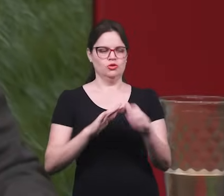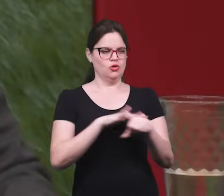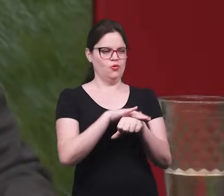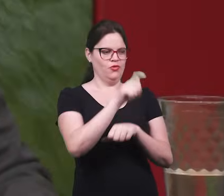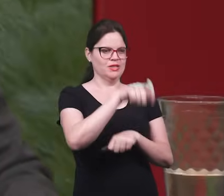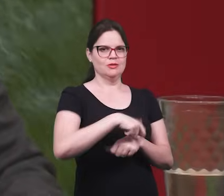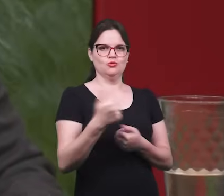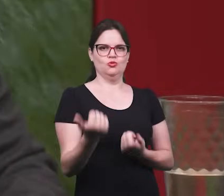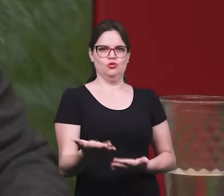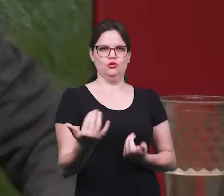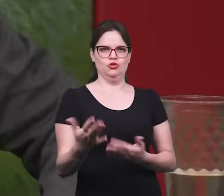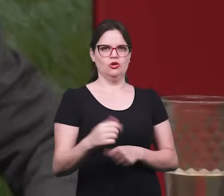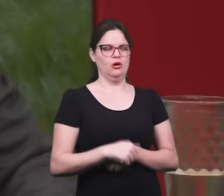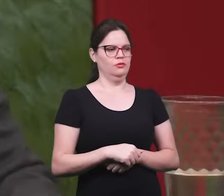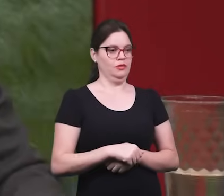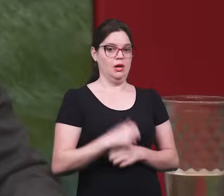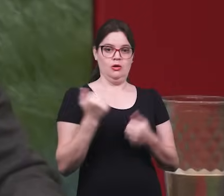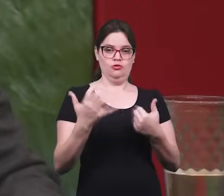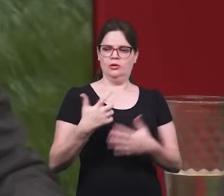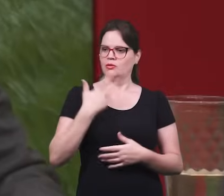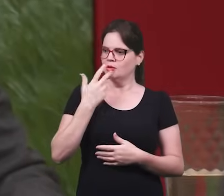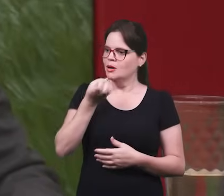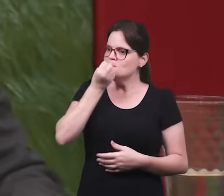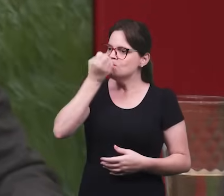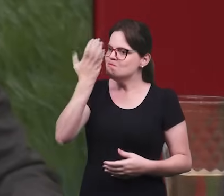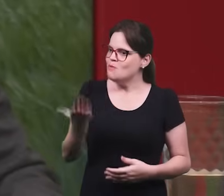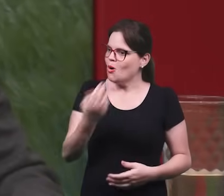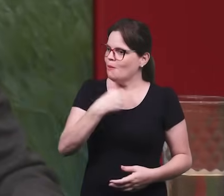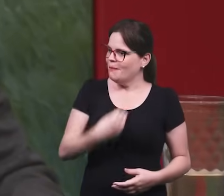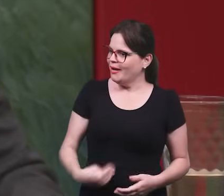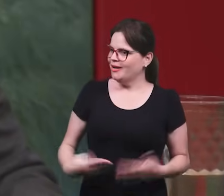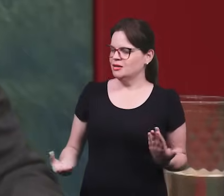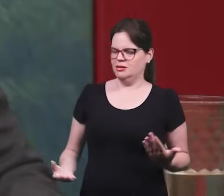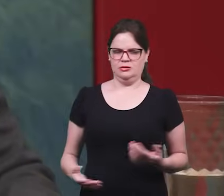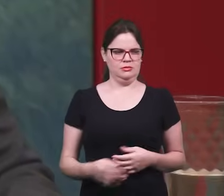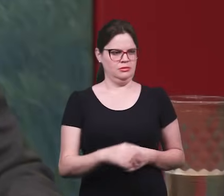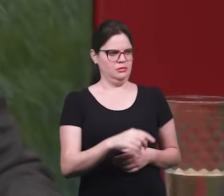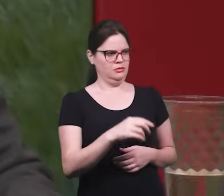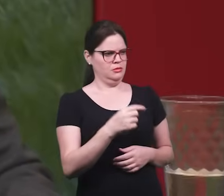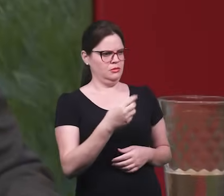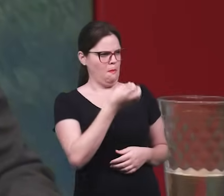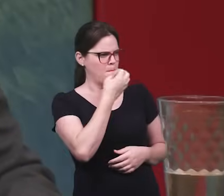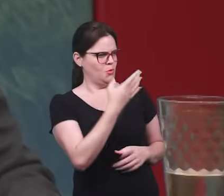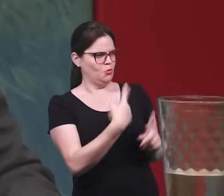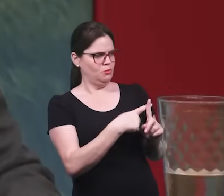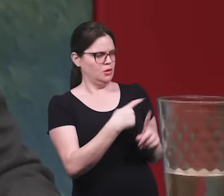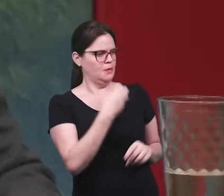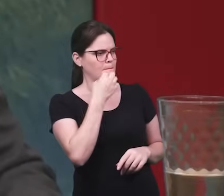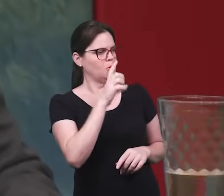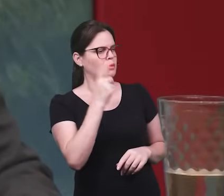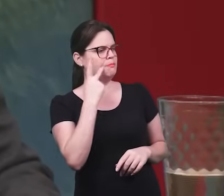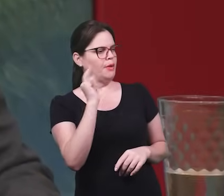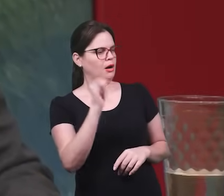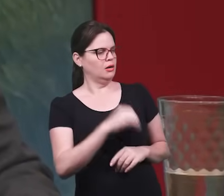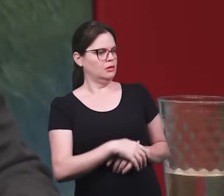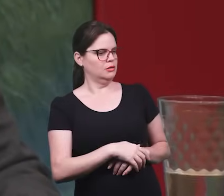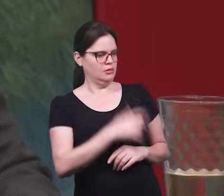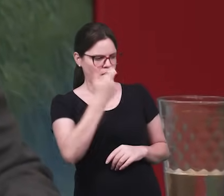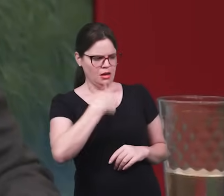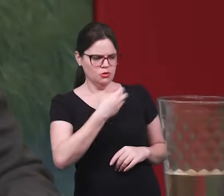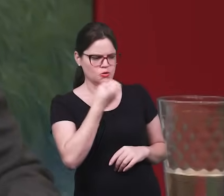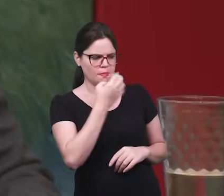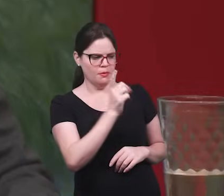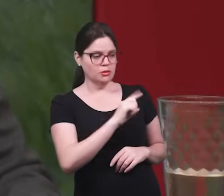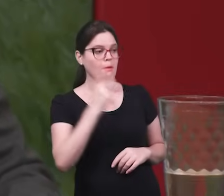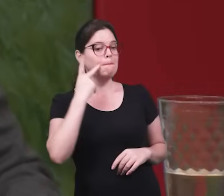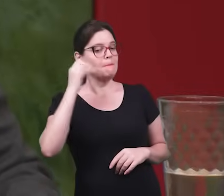qualidade bom mestre dis não o que é isso bom por quê Bom é o pai Mas por que Jesus falou que ele não é bom que o bom é o